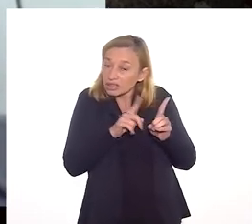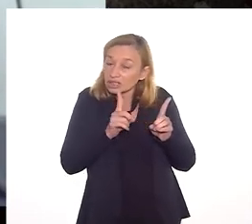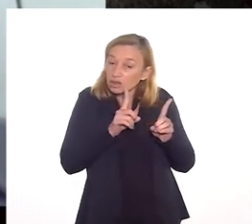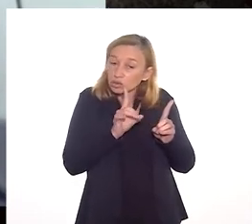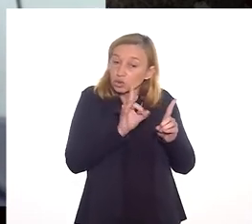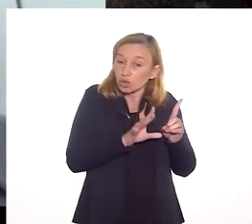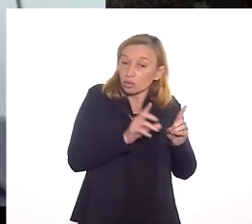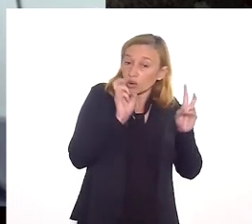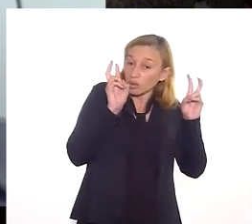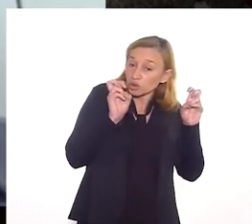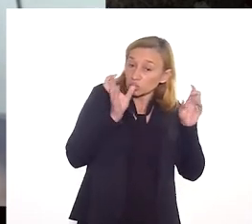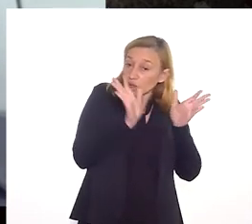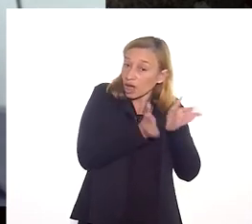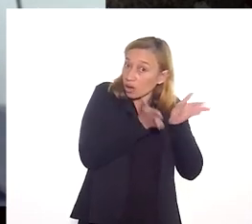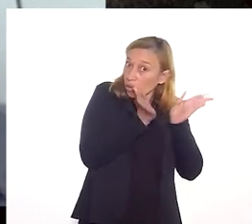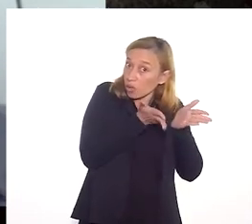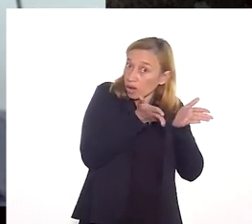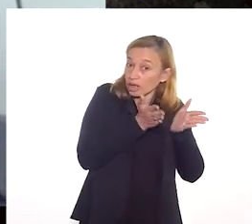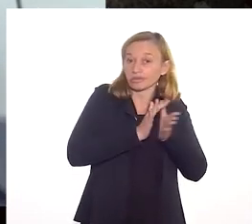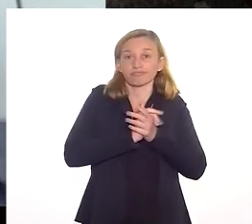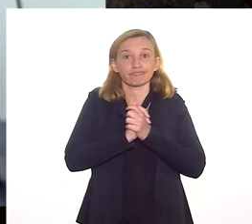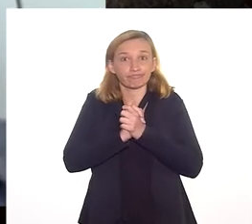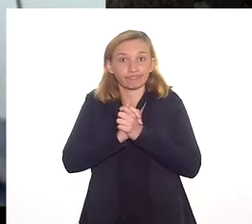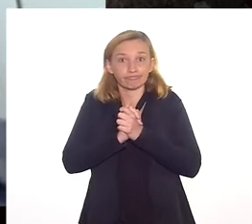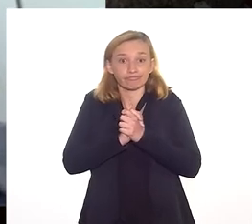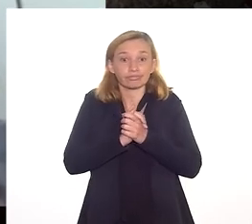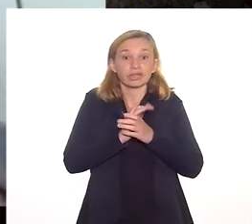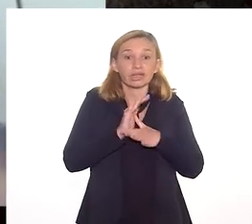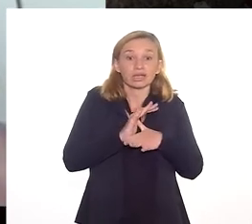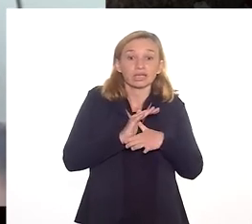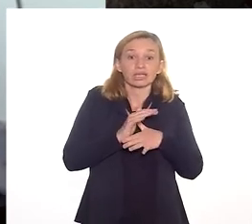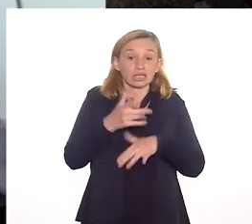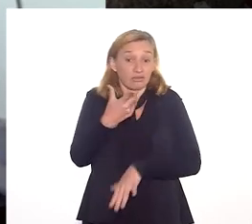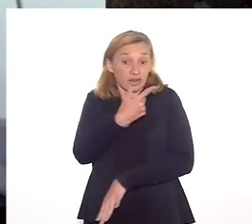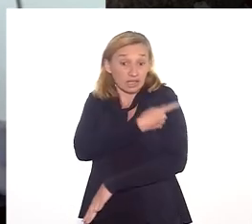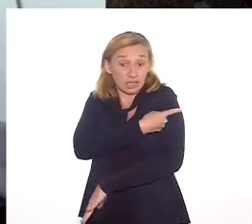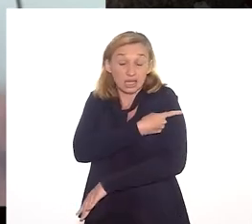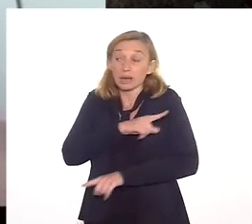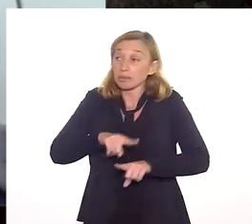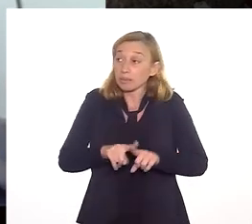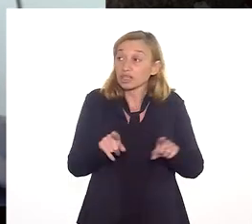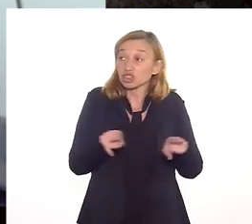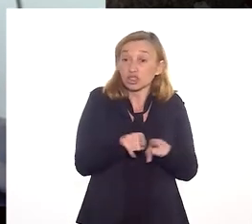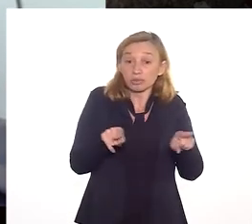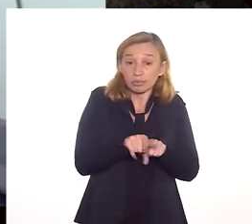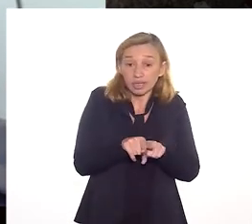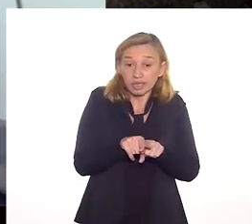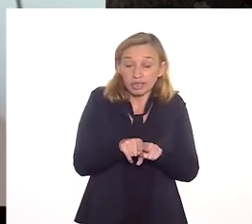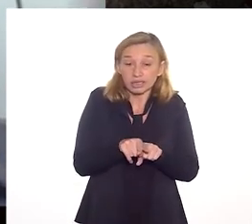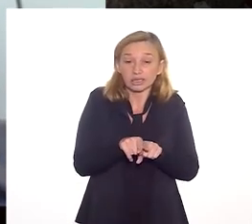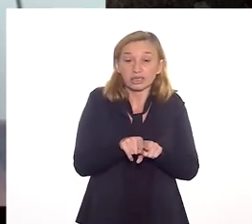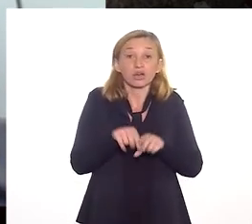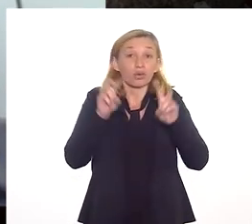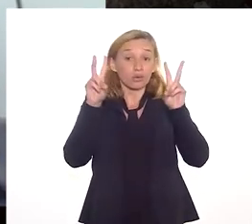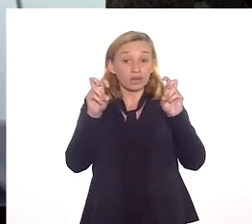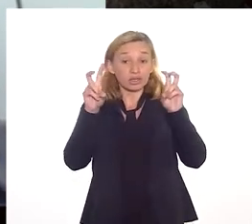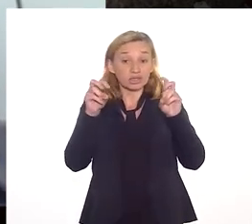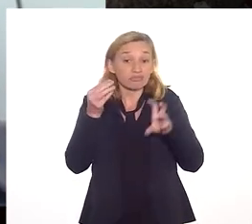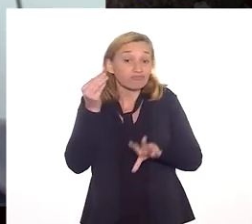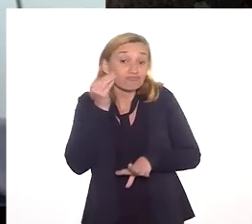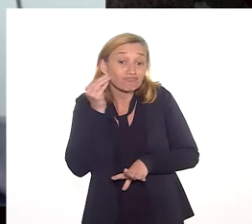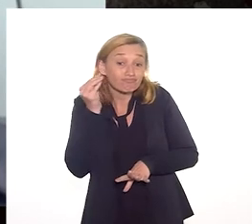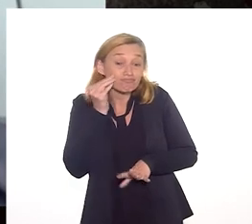não só pela questão agora, né, que é mais oportuna da vacinação, mas que passe também pela questão